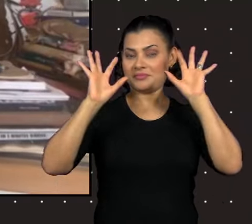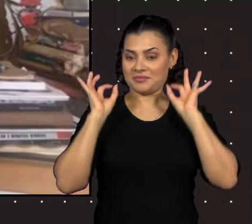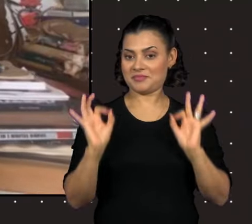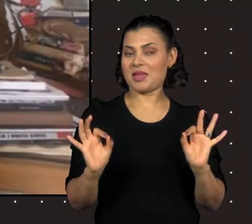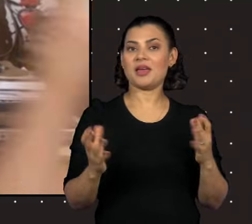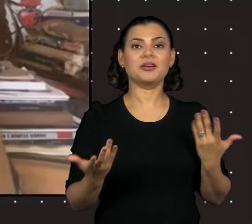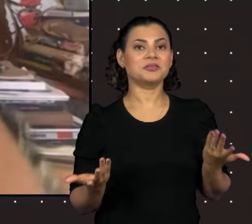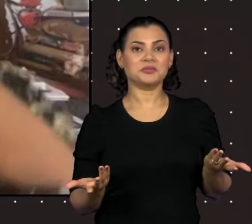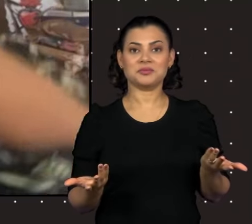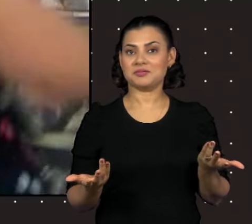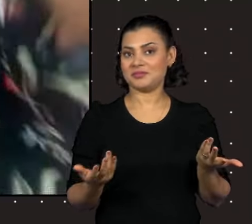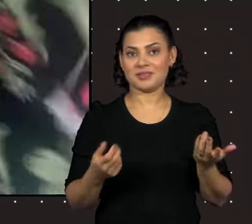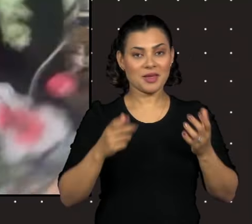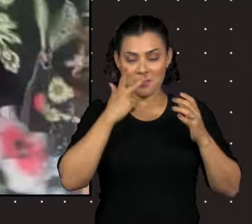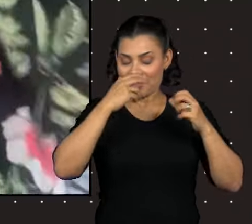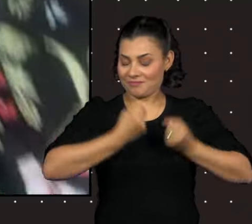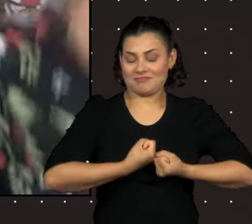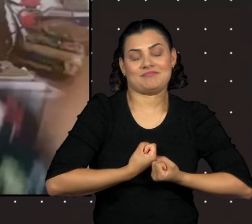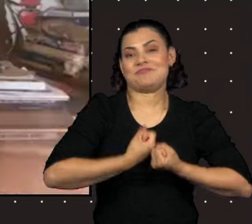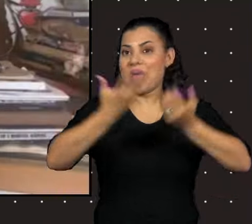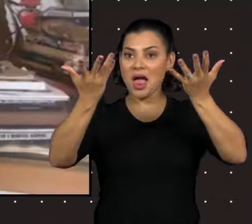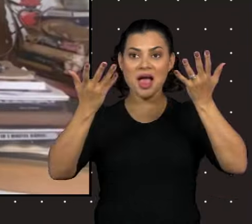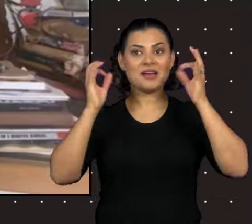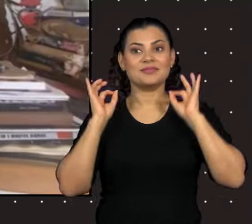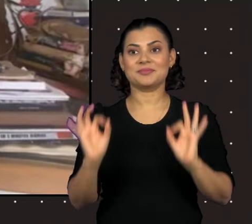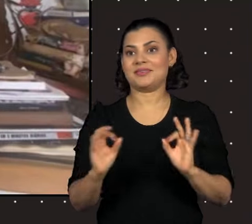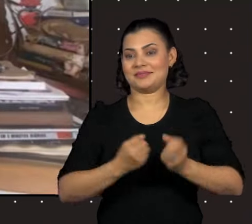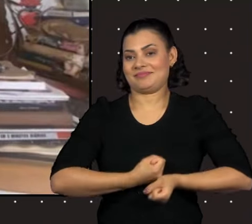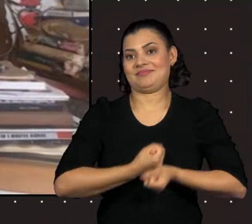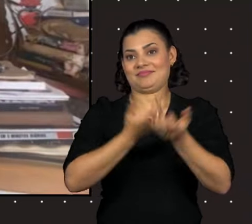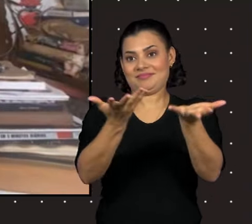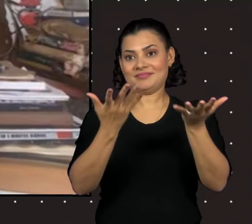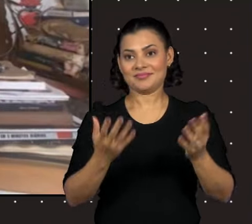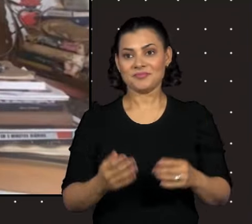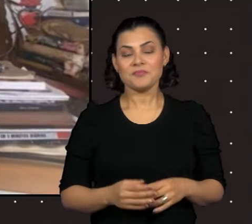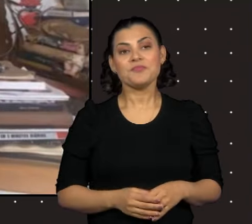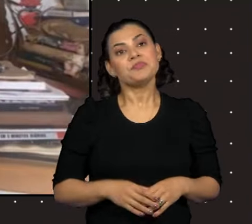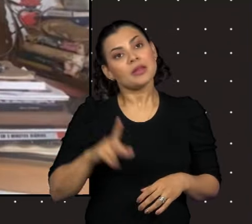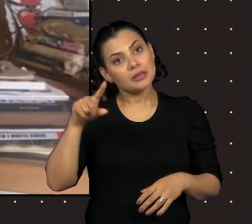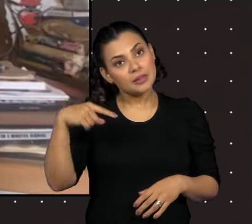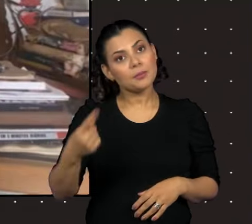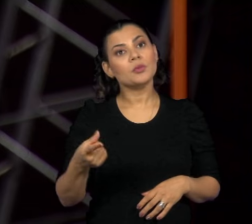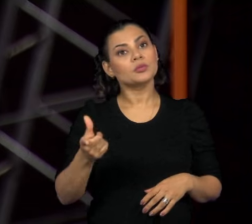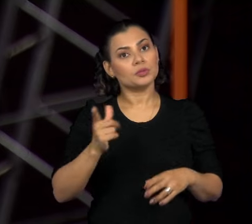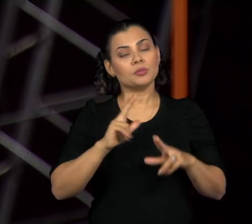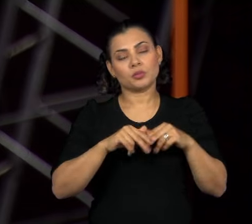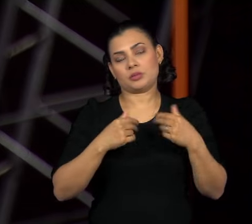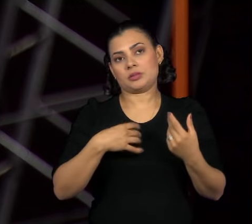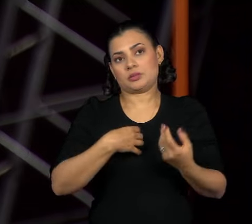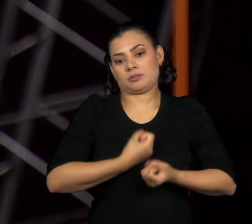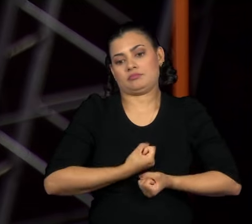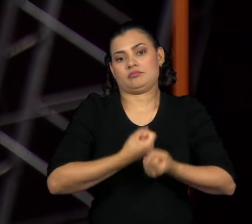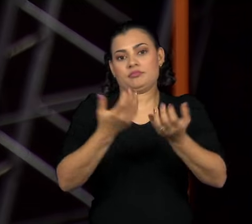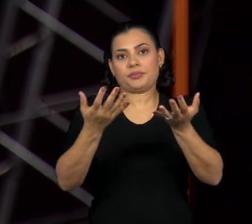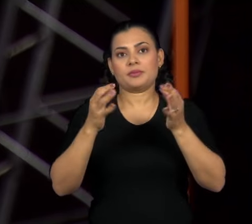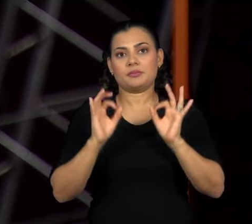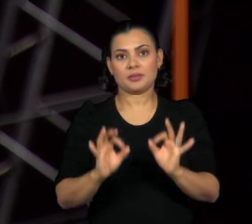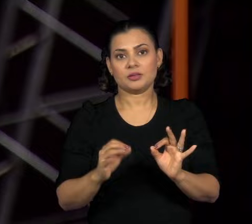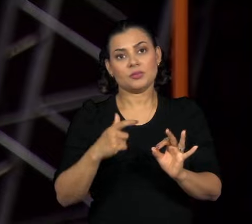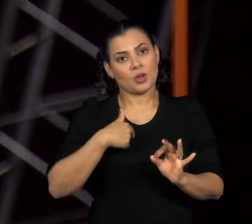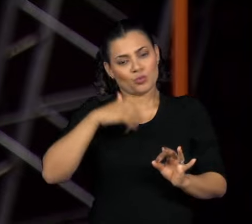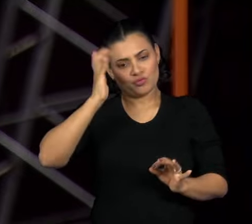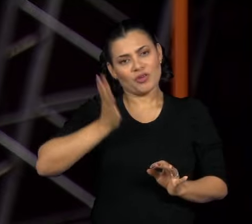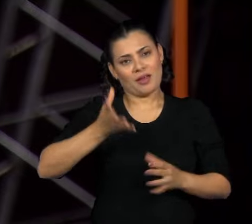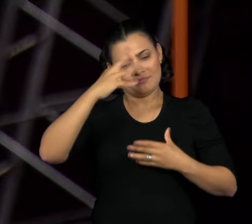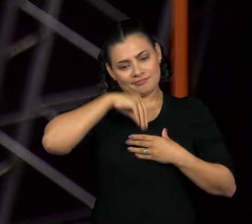A bombaixinha soltou de vez, entendeu? Então, aí teve isso de liberar aquele fogo que eu já tinha,